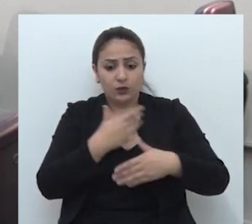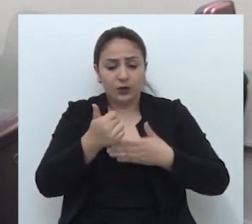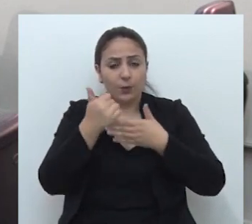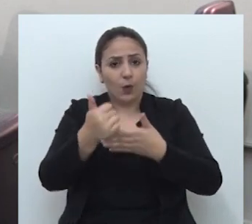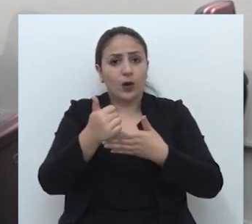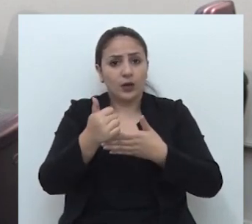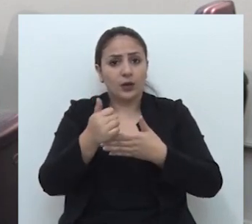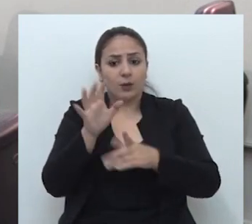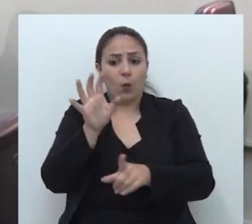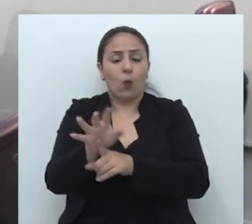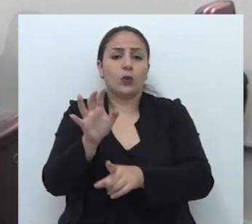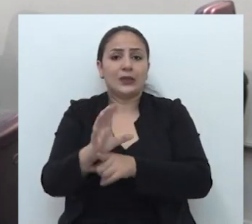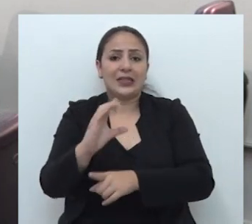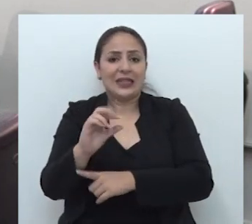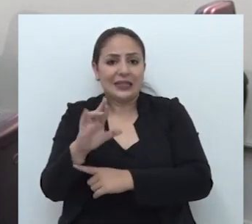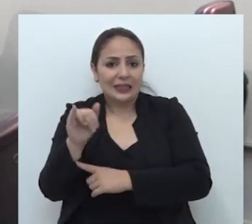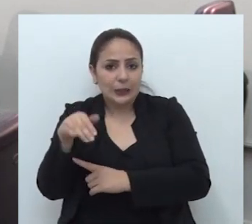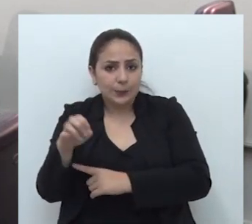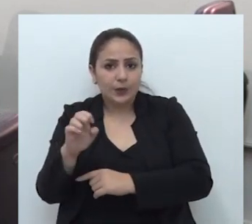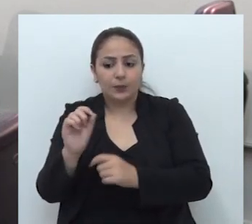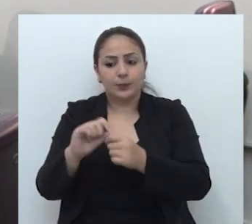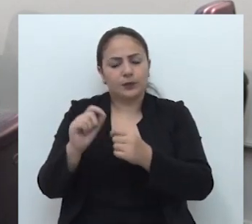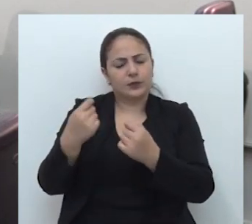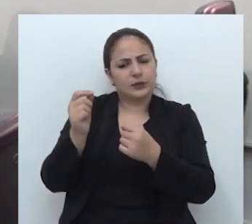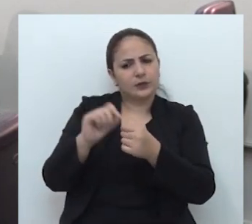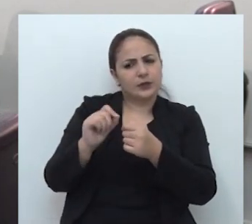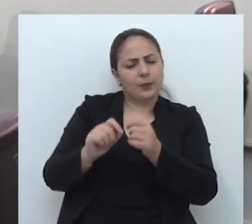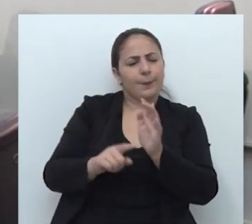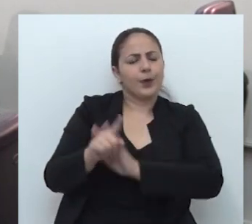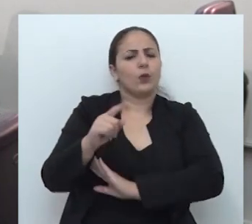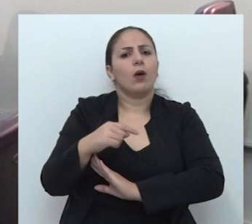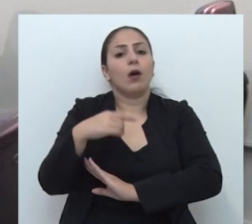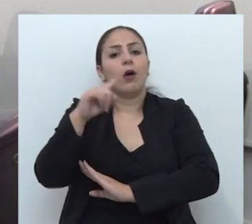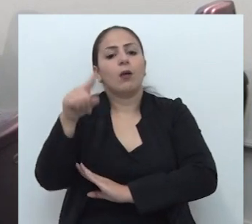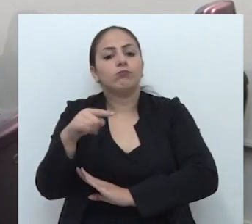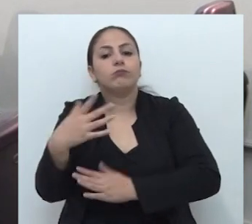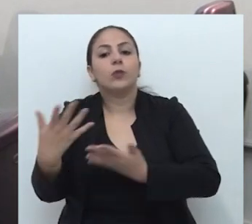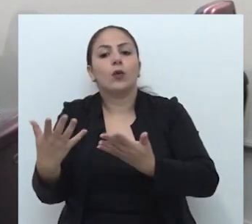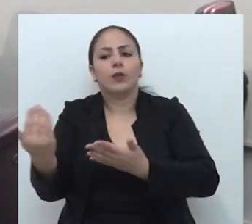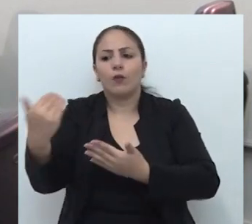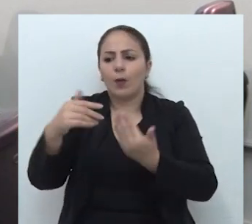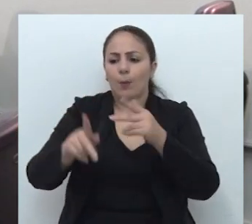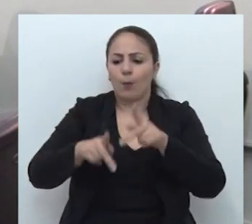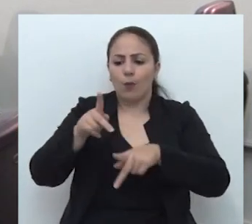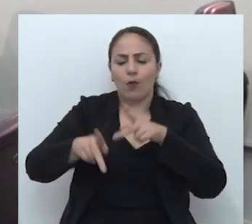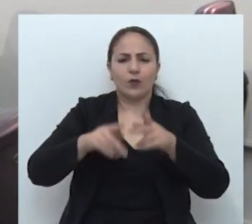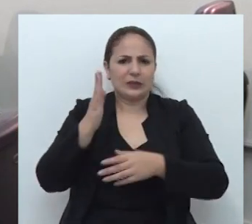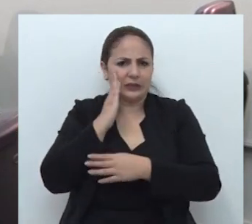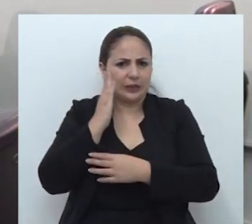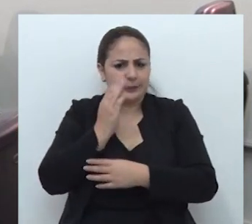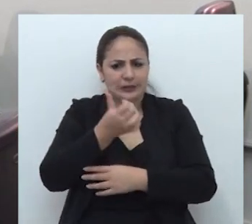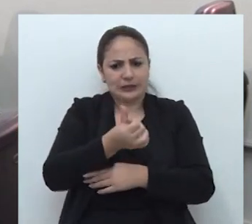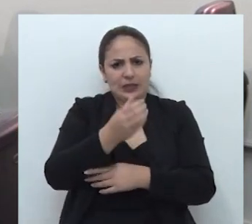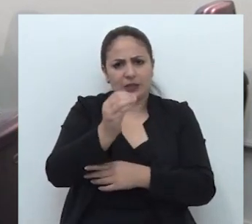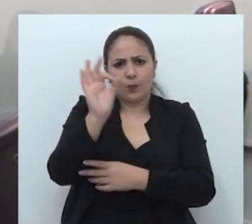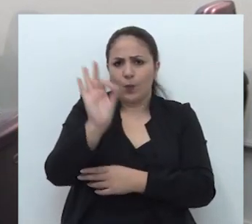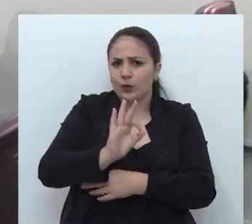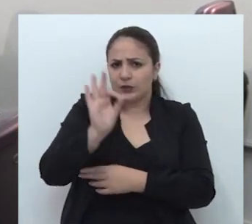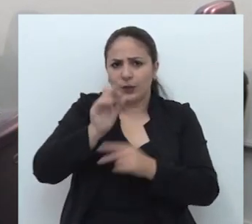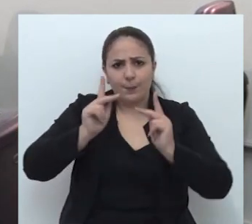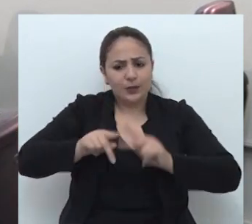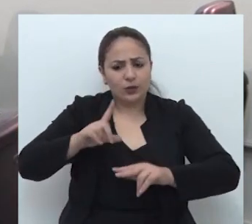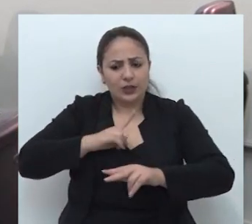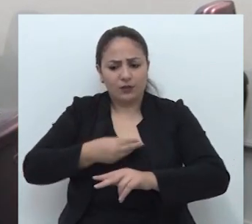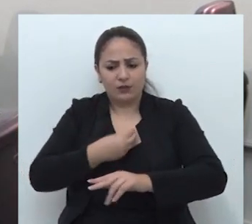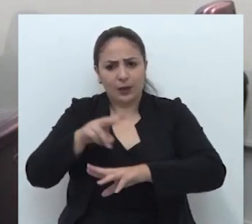apoia e que precisa existir, ela tem que fazer essa pergunta, de onde é que está vindo esse povo? Sabendo que 60% do pessoal